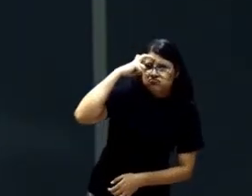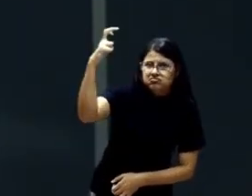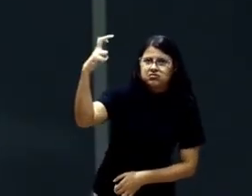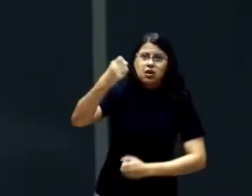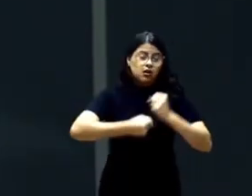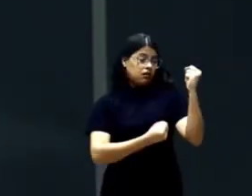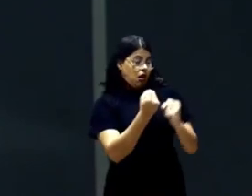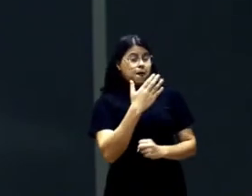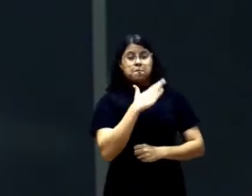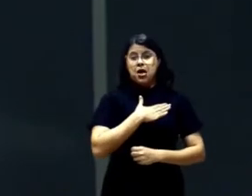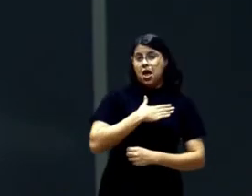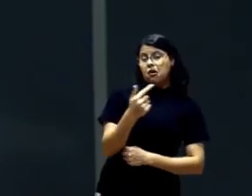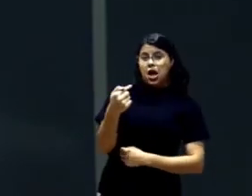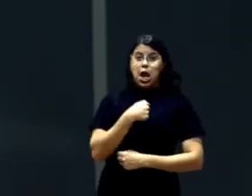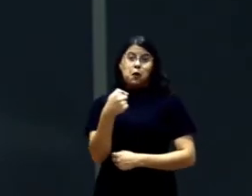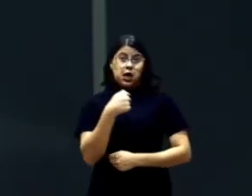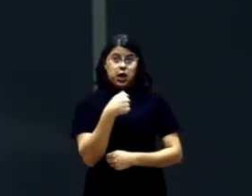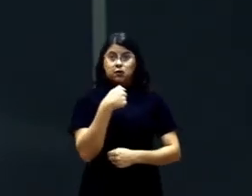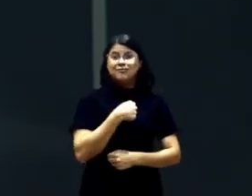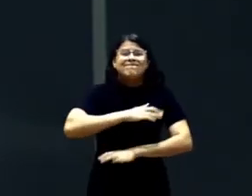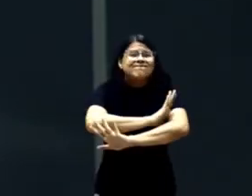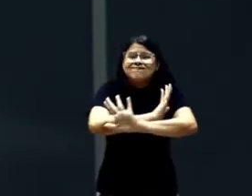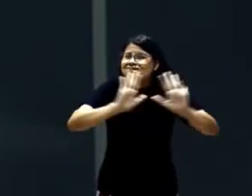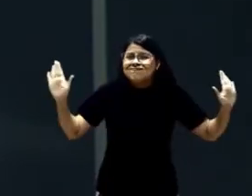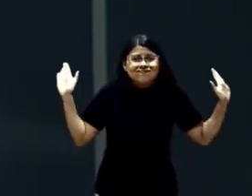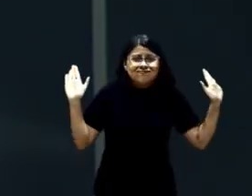você, que é meu, nunca.